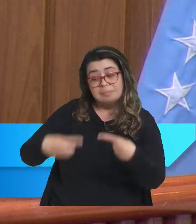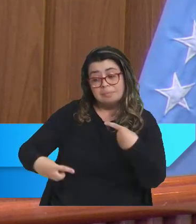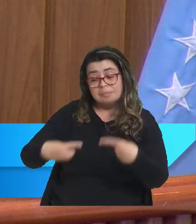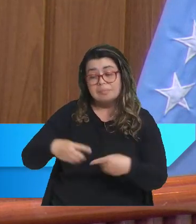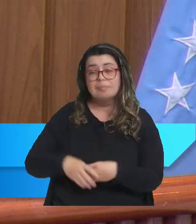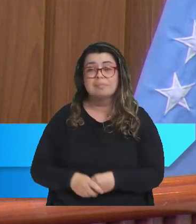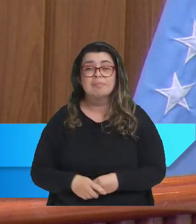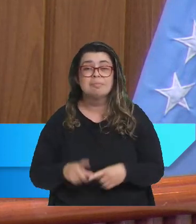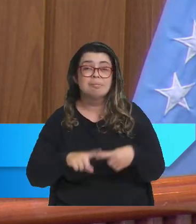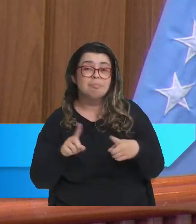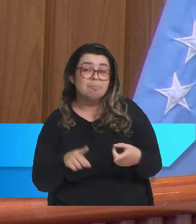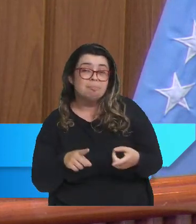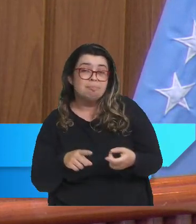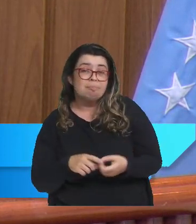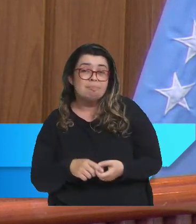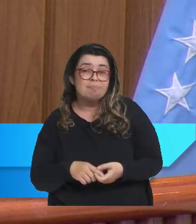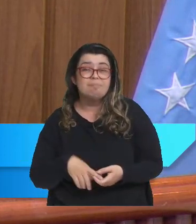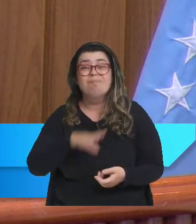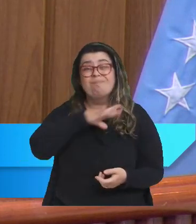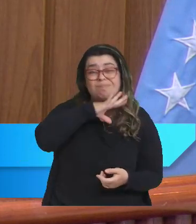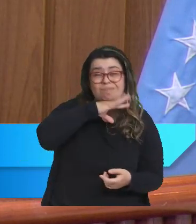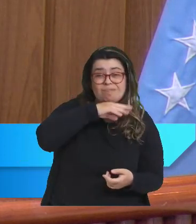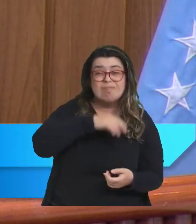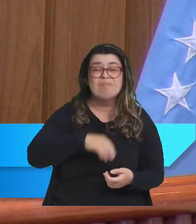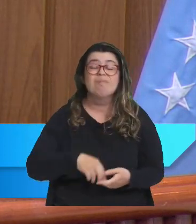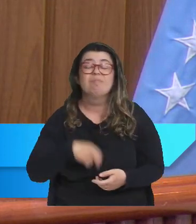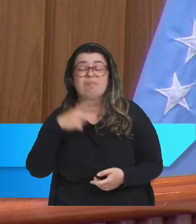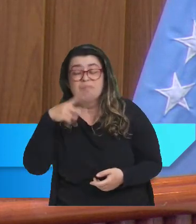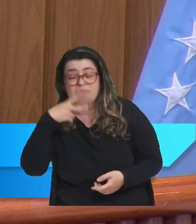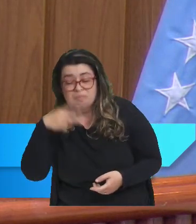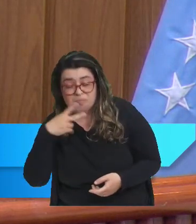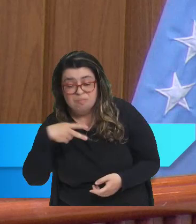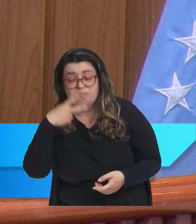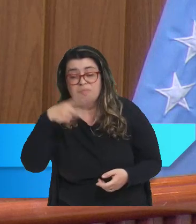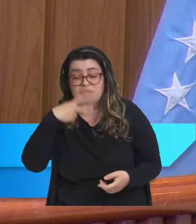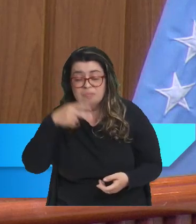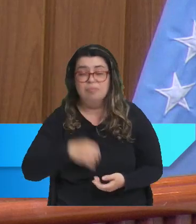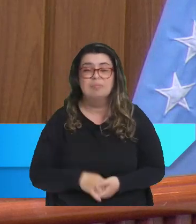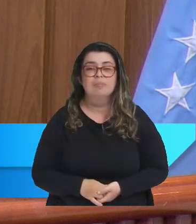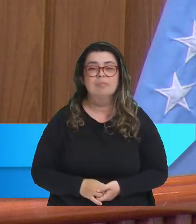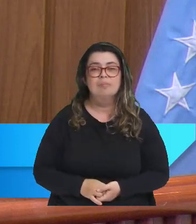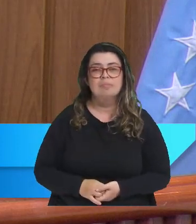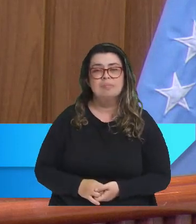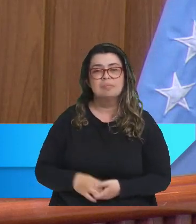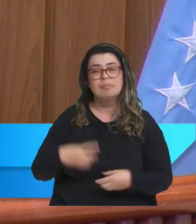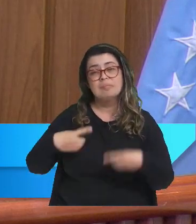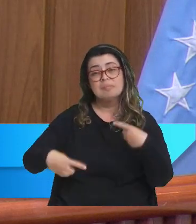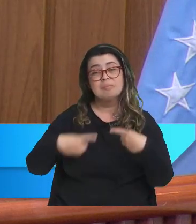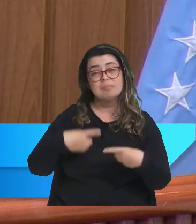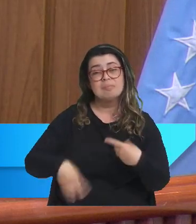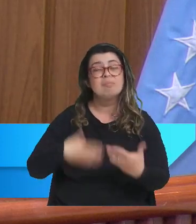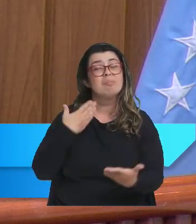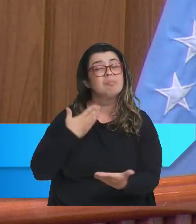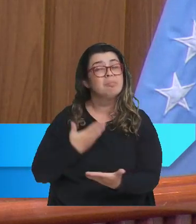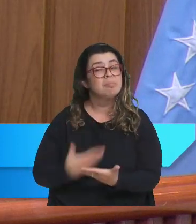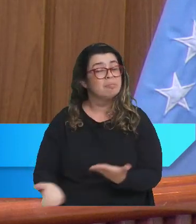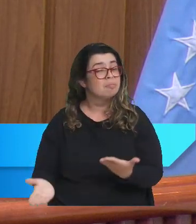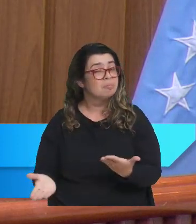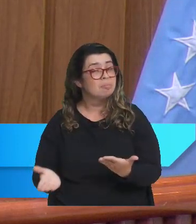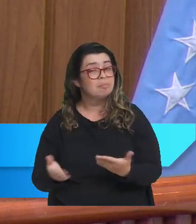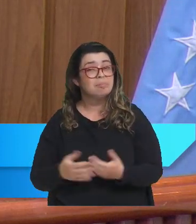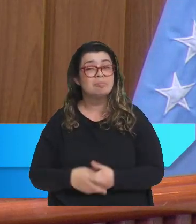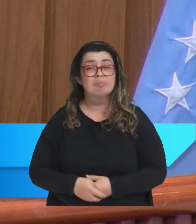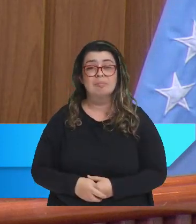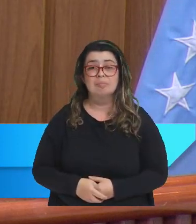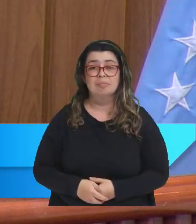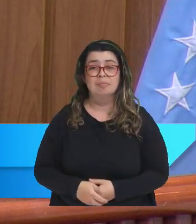bater demais, bater, né? A política acaba perdendo mais ainda a sua expressão.